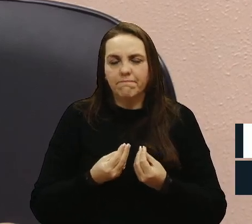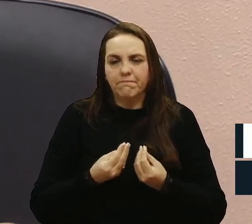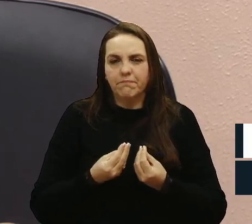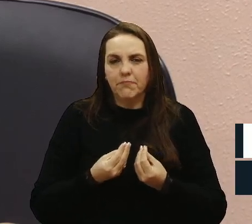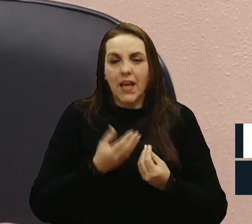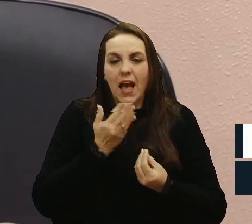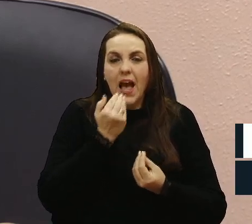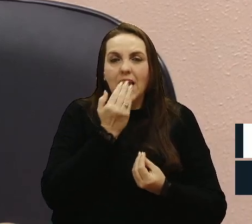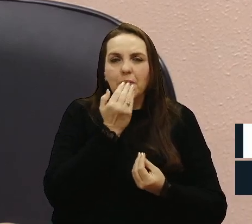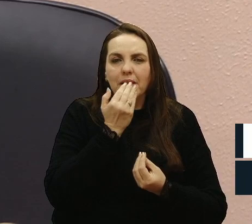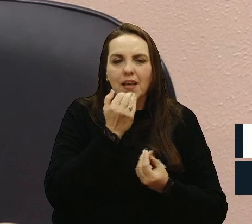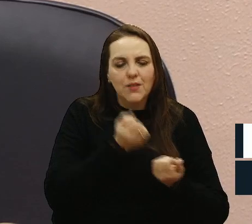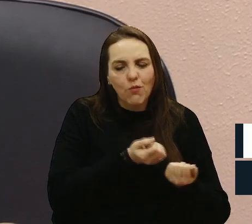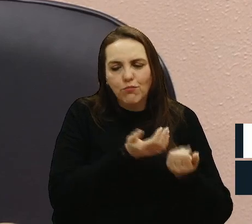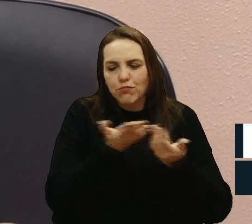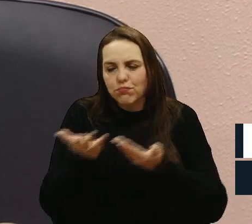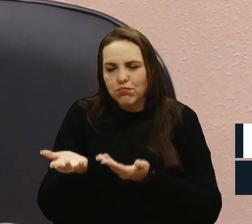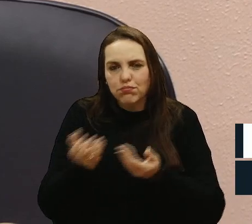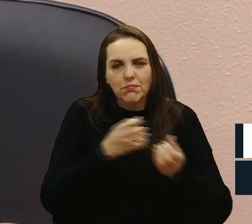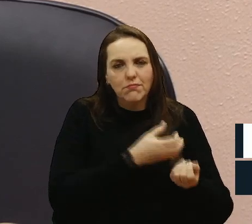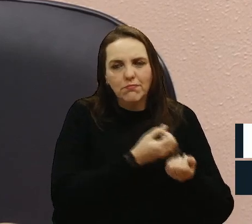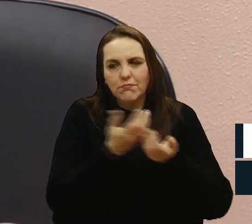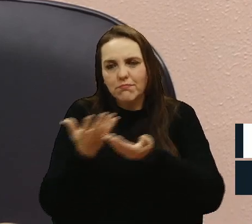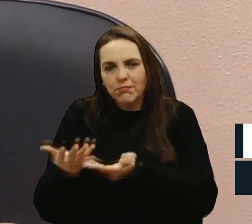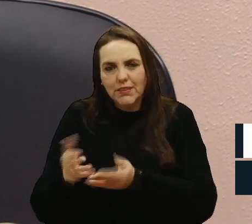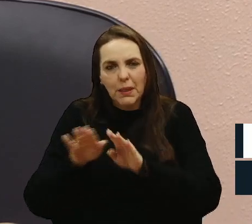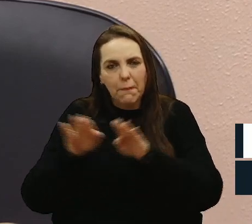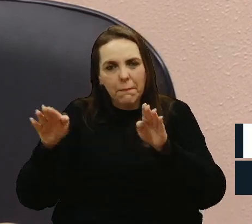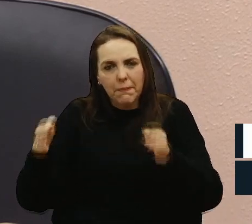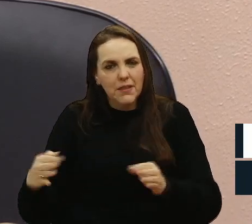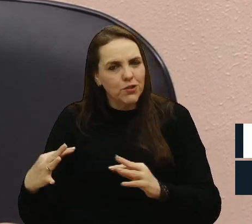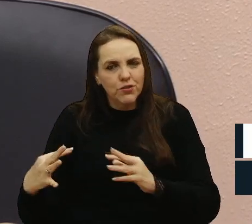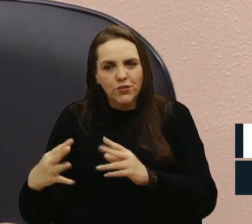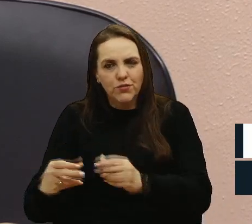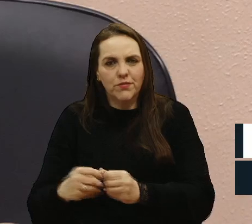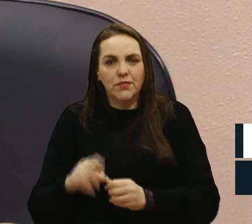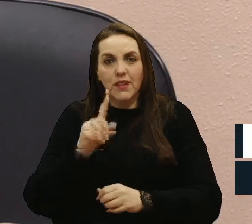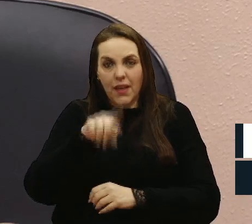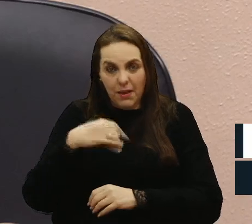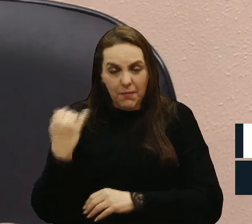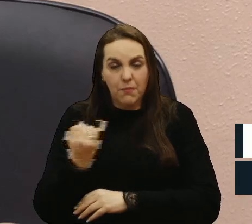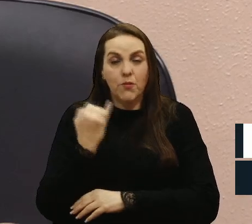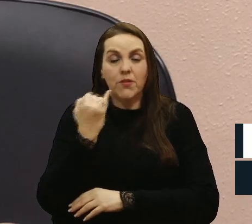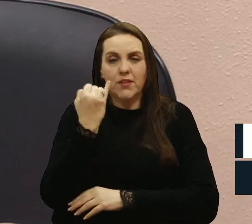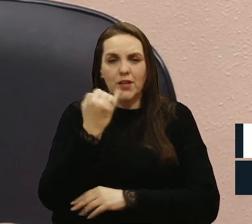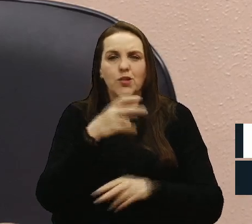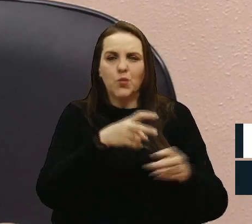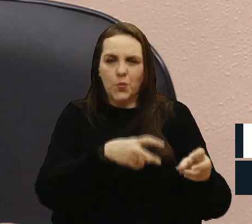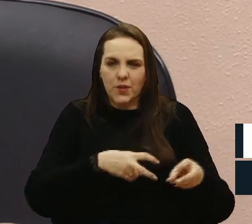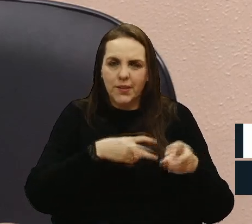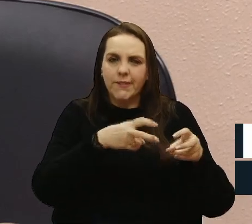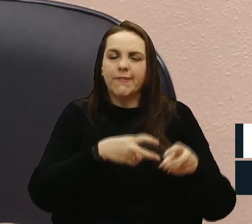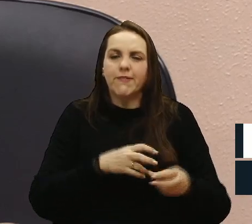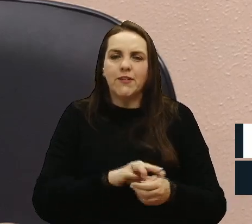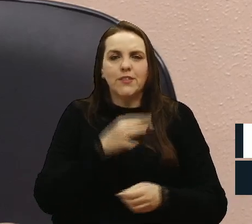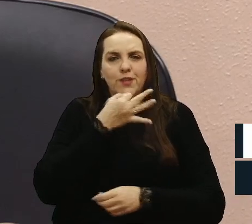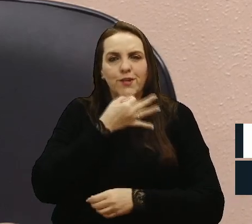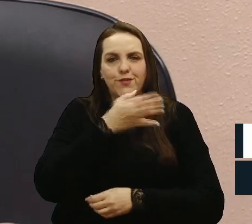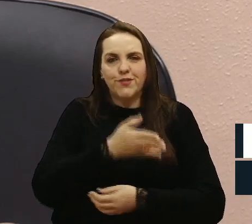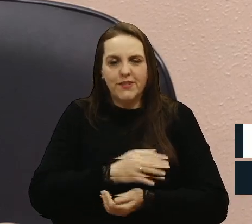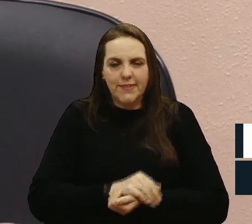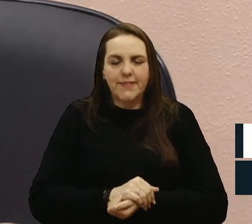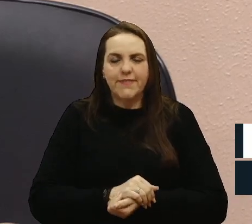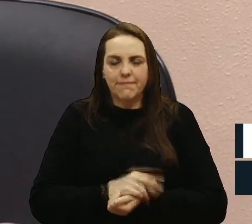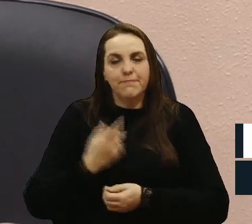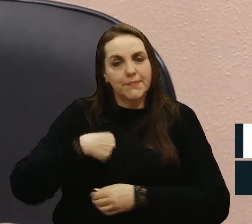os alimentos à nossa mesa, e nós sabemos da importância que tem o interior de Caxias do Sul